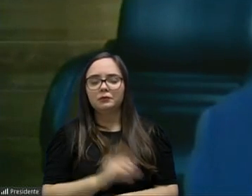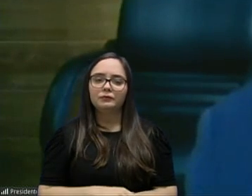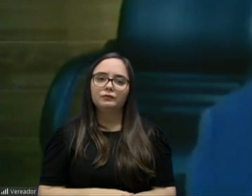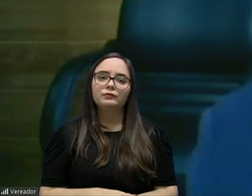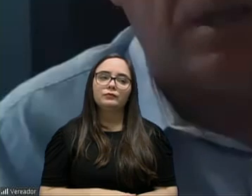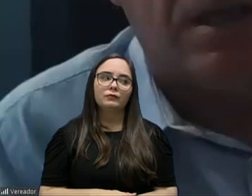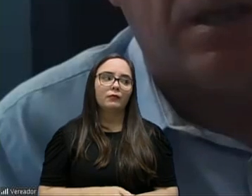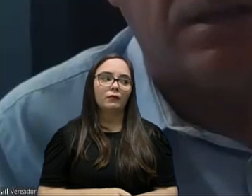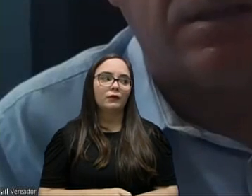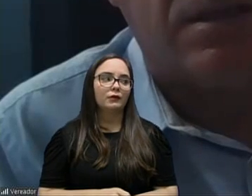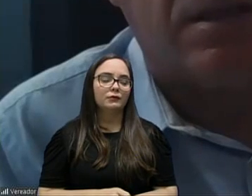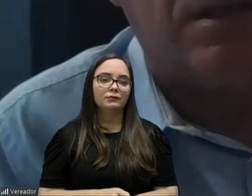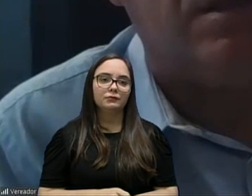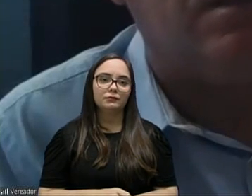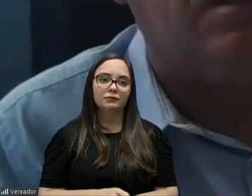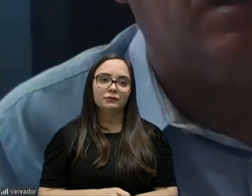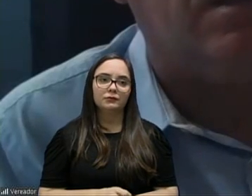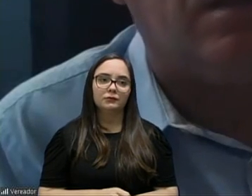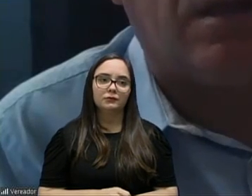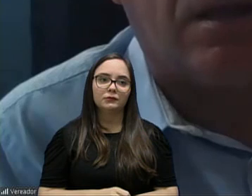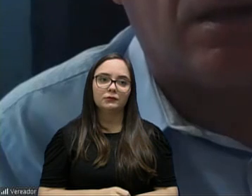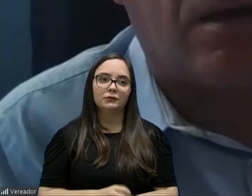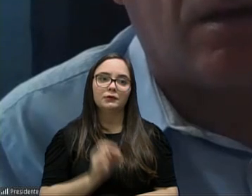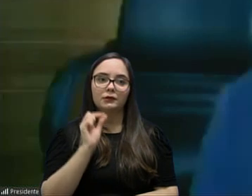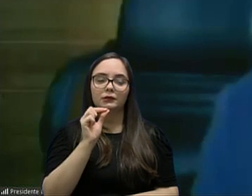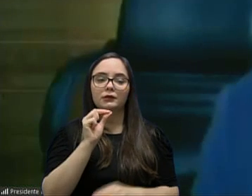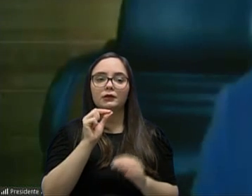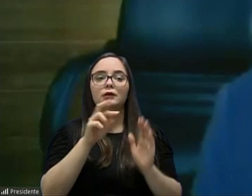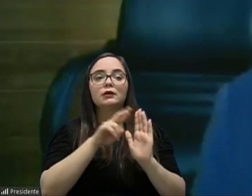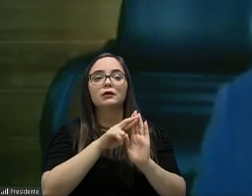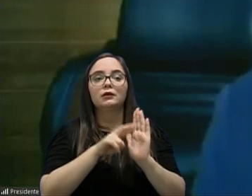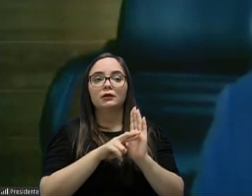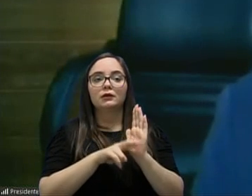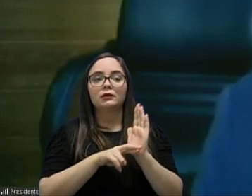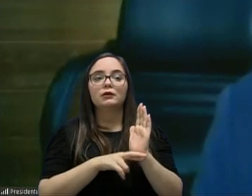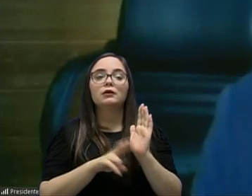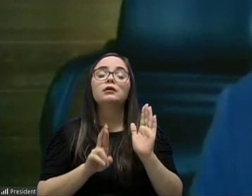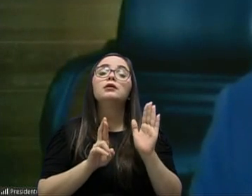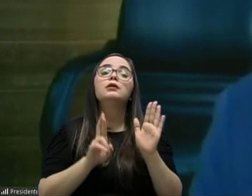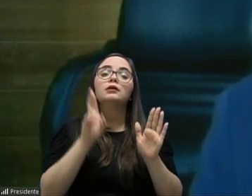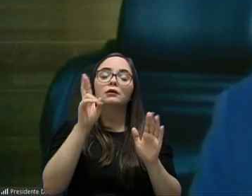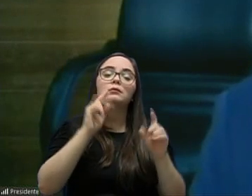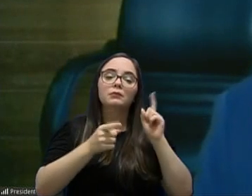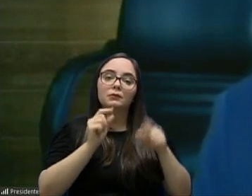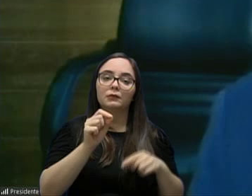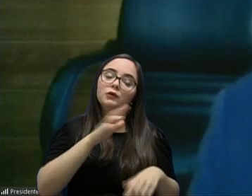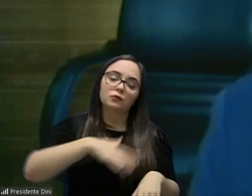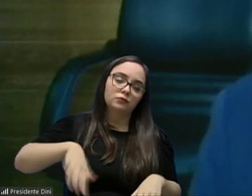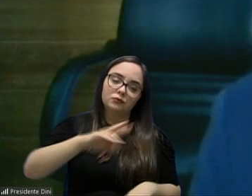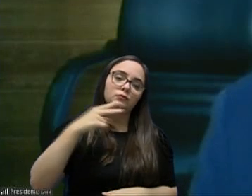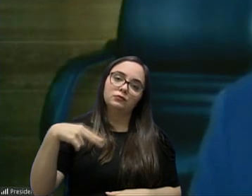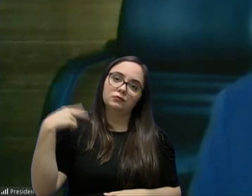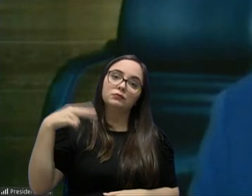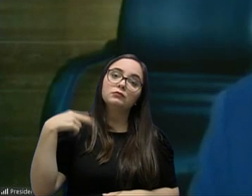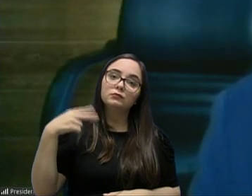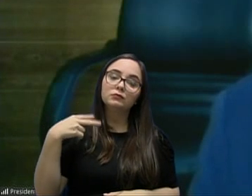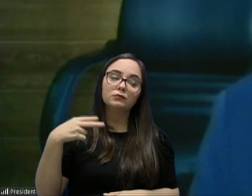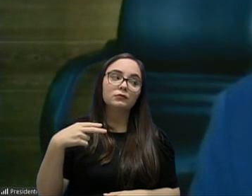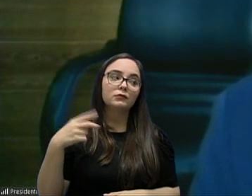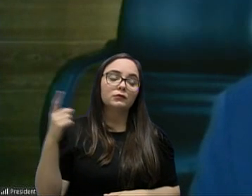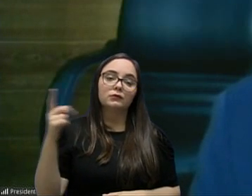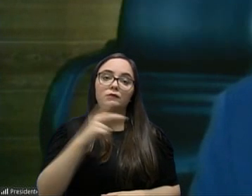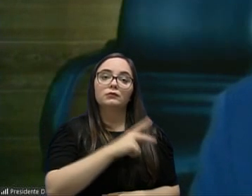vereador Renan, quem dita as regras aqui na casa somos nós, vereadores. Se a presidente